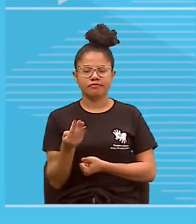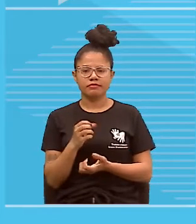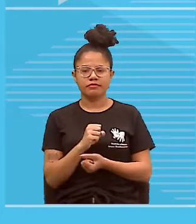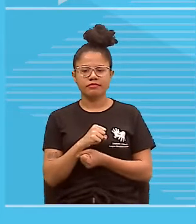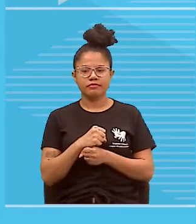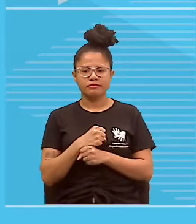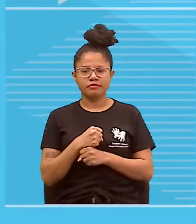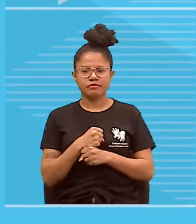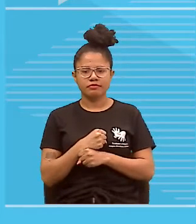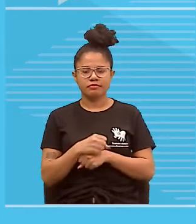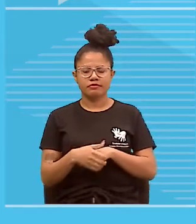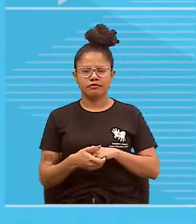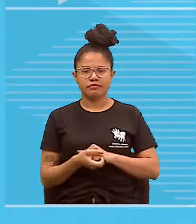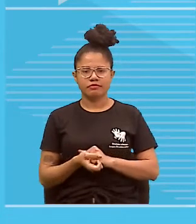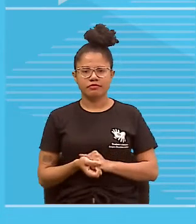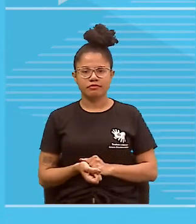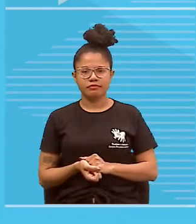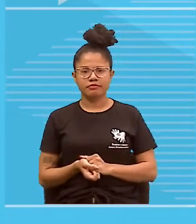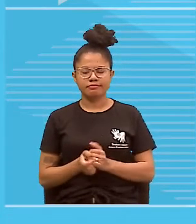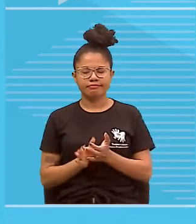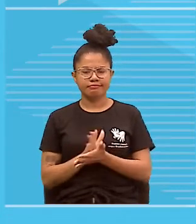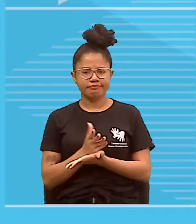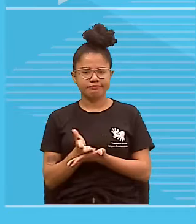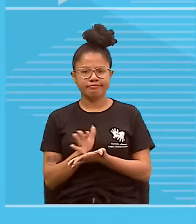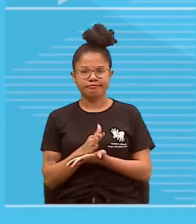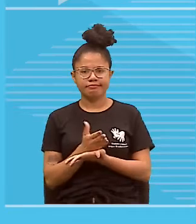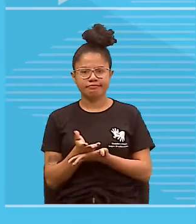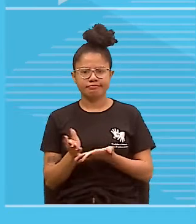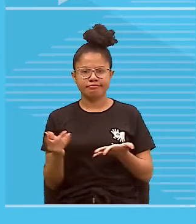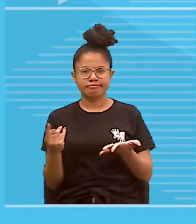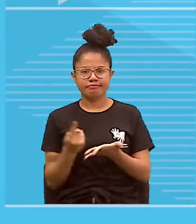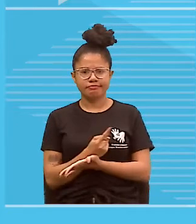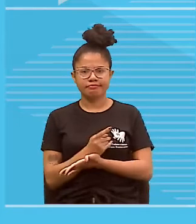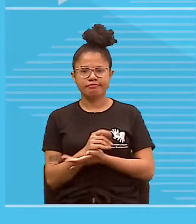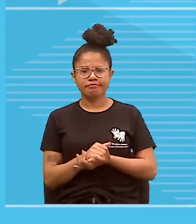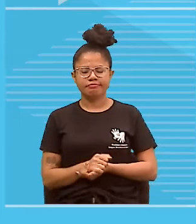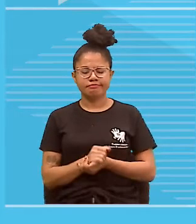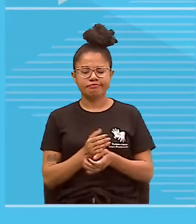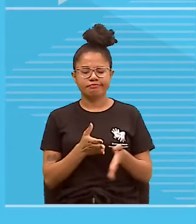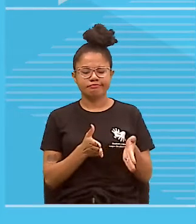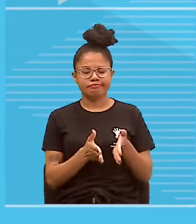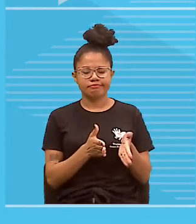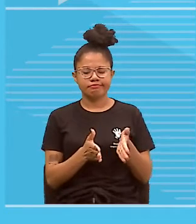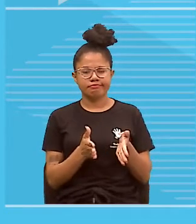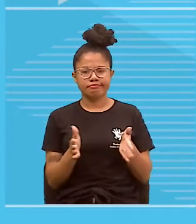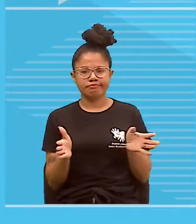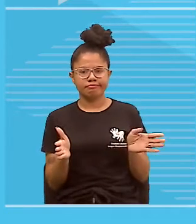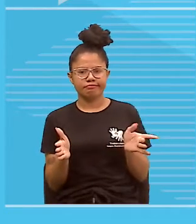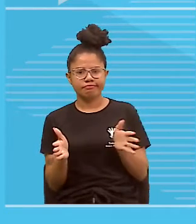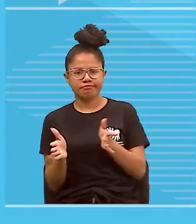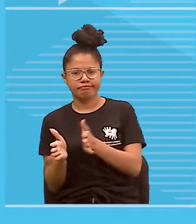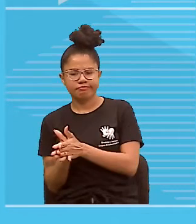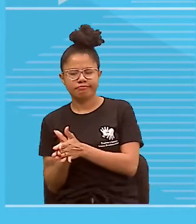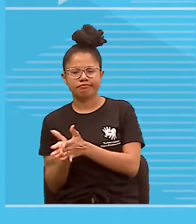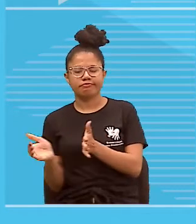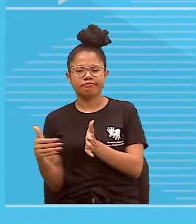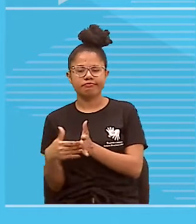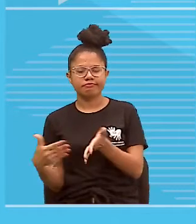então algumas coisas foram acontecendo desse período até hoje né